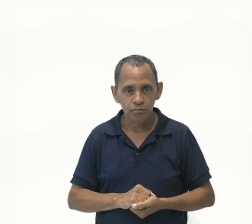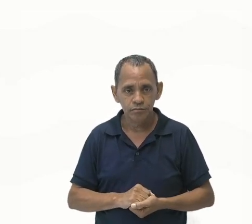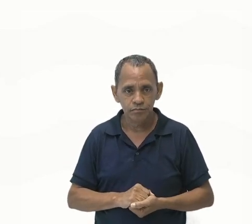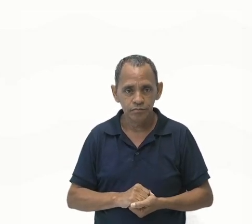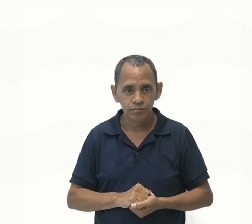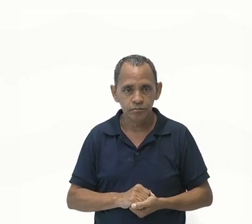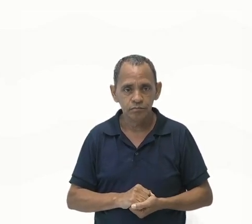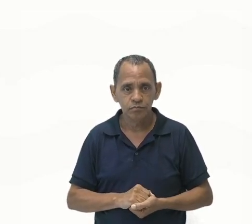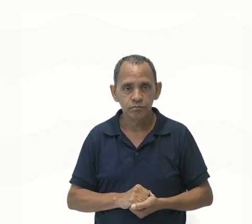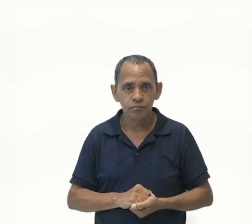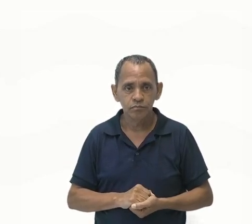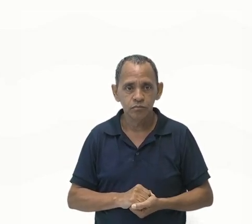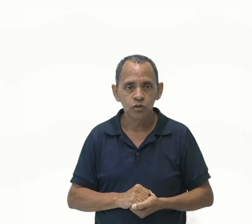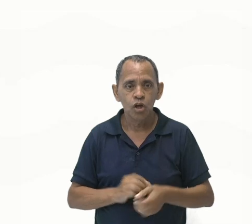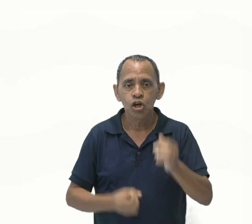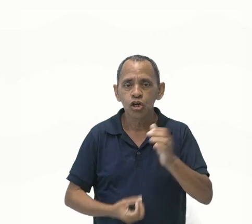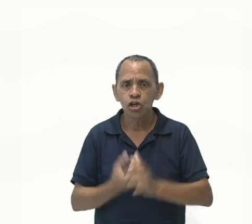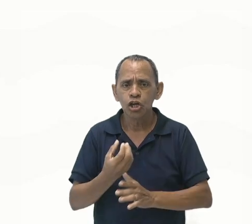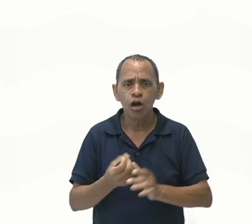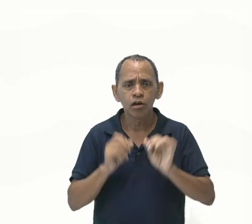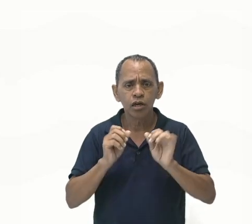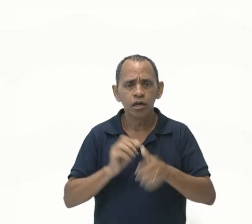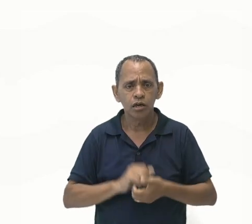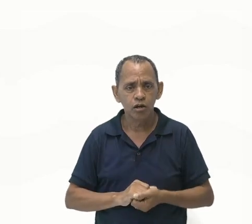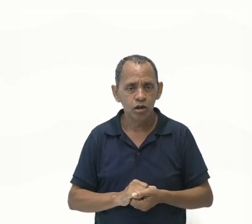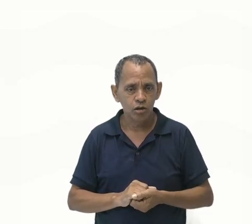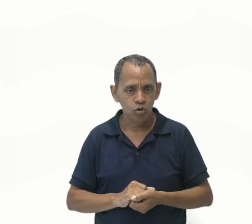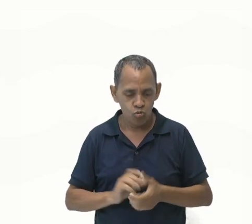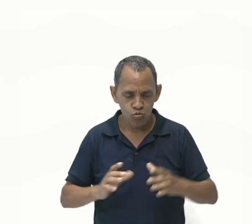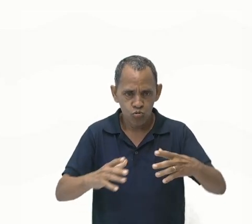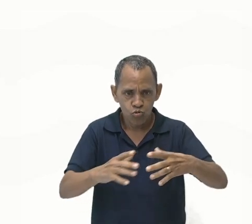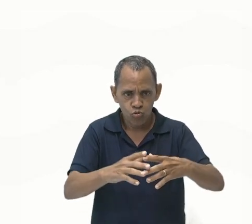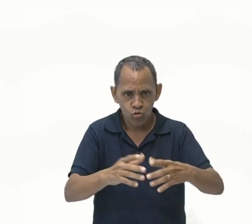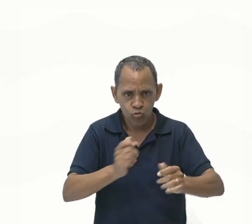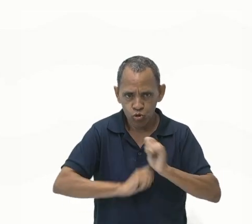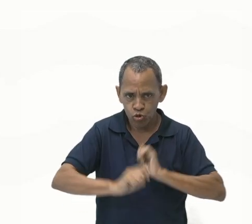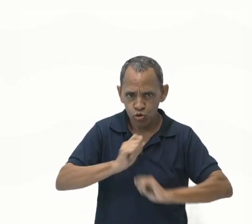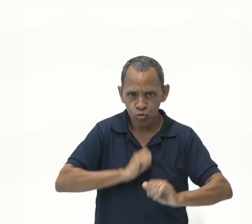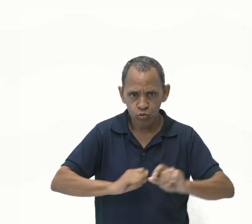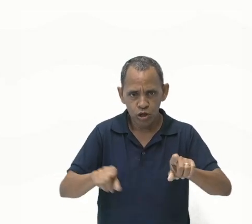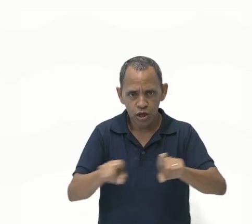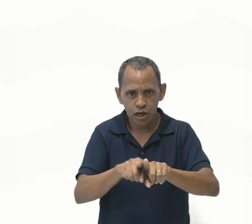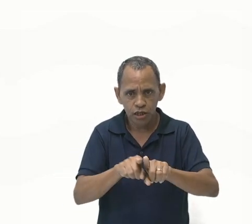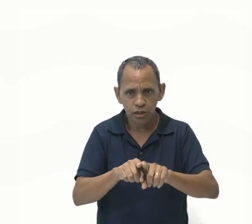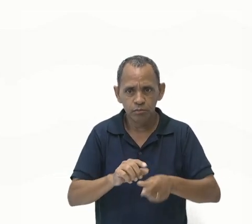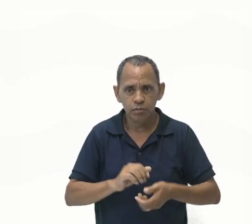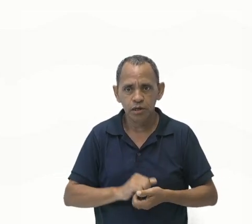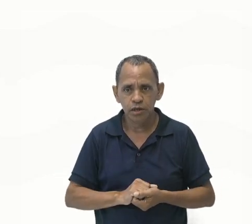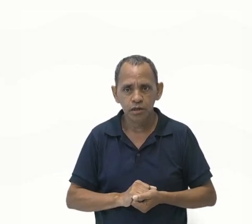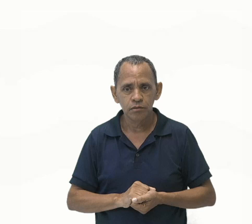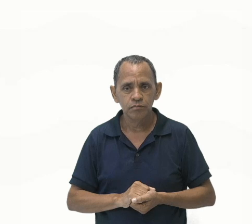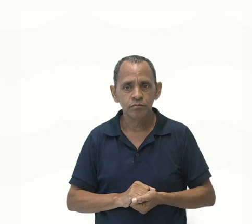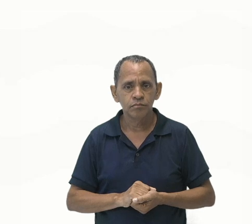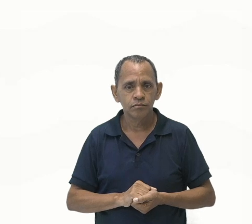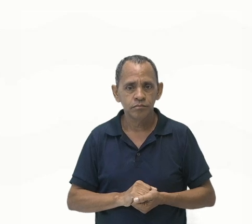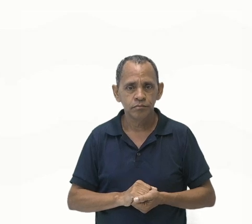Tratado da Comunidade Econômica Europeia, que tinha como principal ideia criar ali uma comunidade econômica